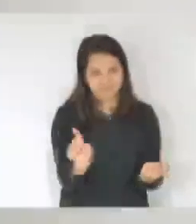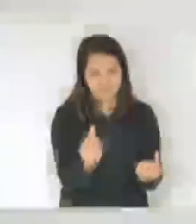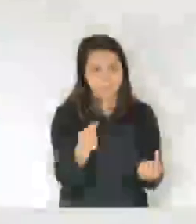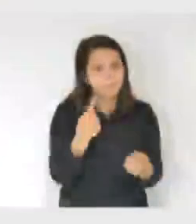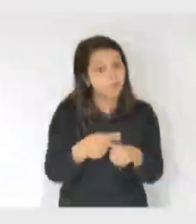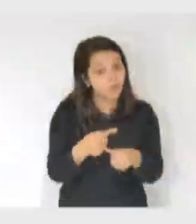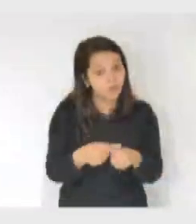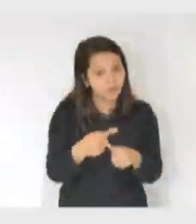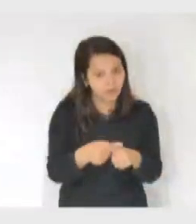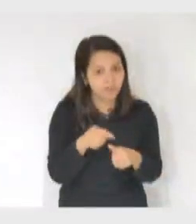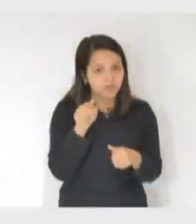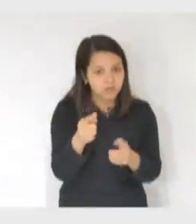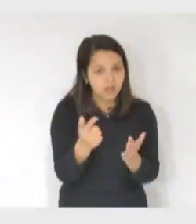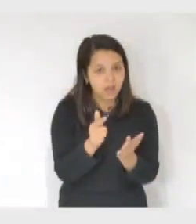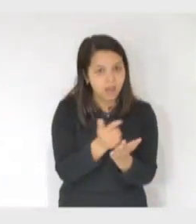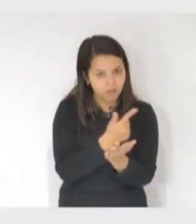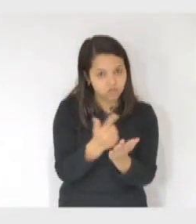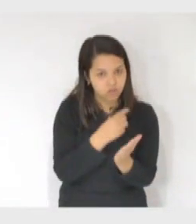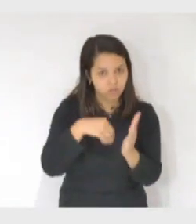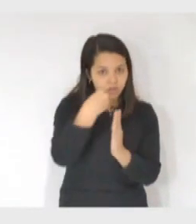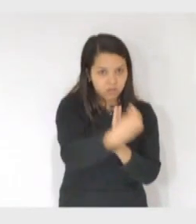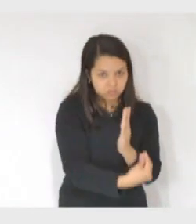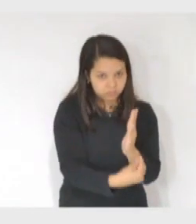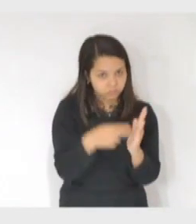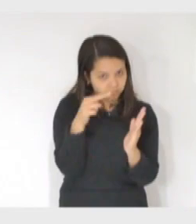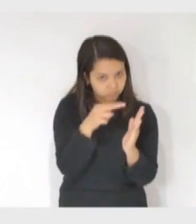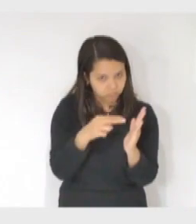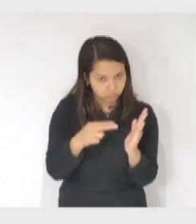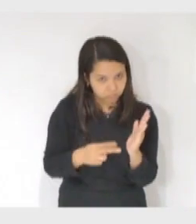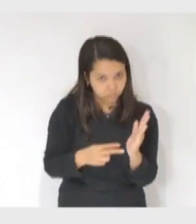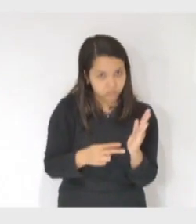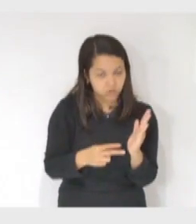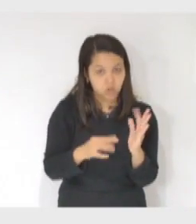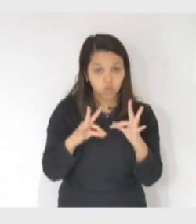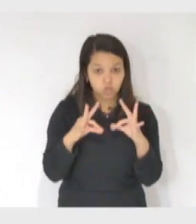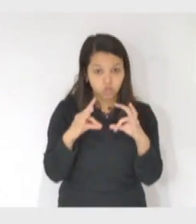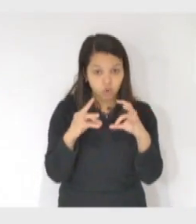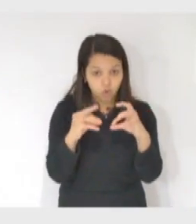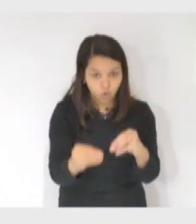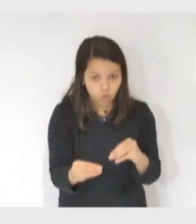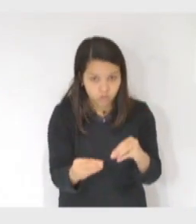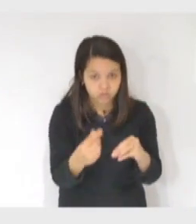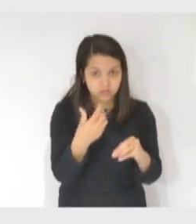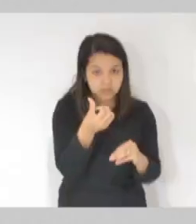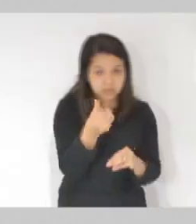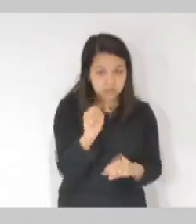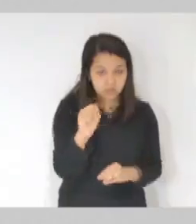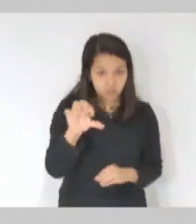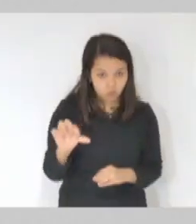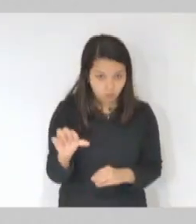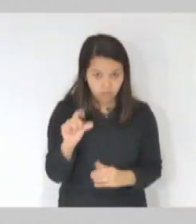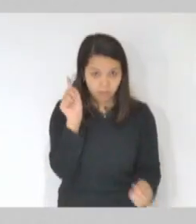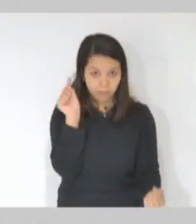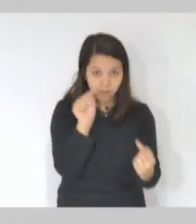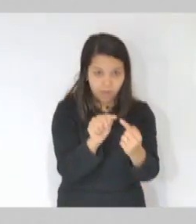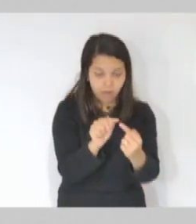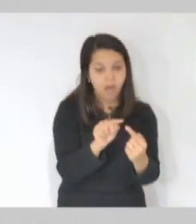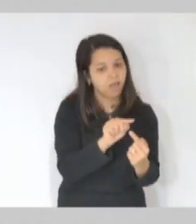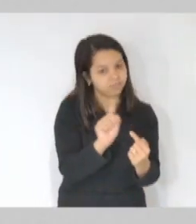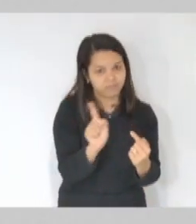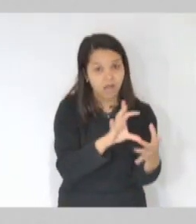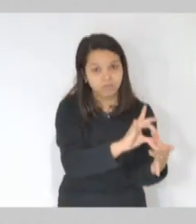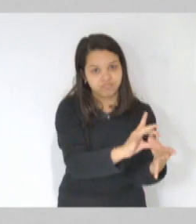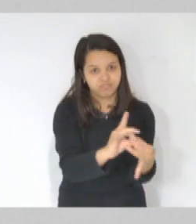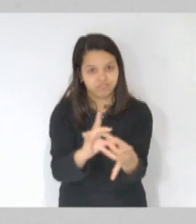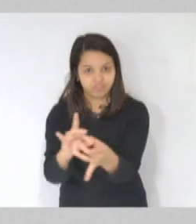e analisando todas as 169 metas, elas se interconectam. E aí nós temos